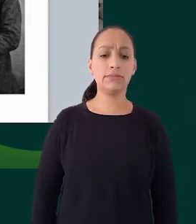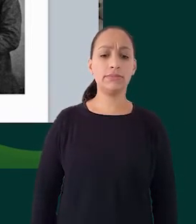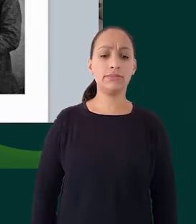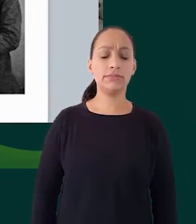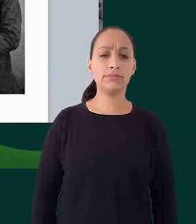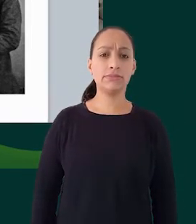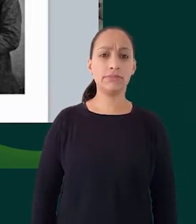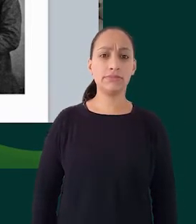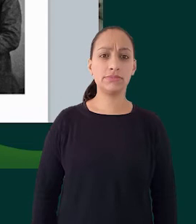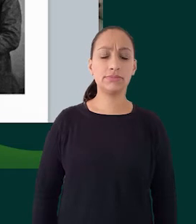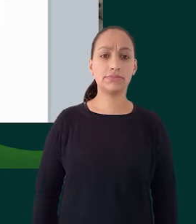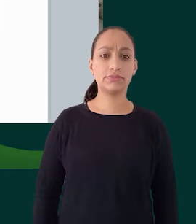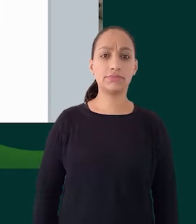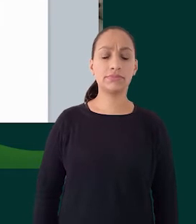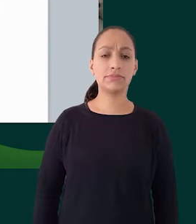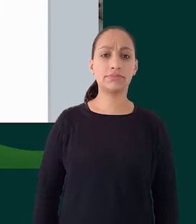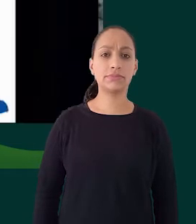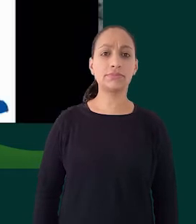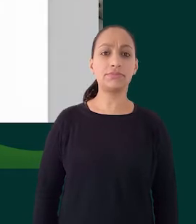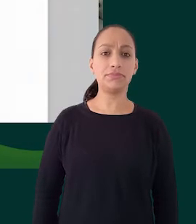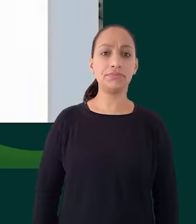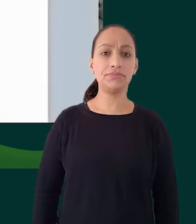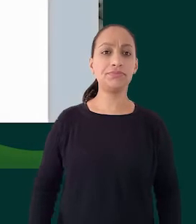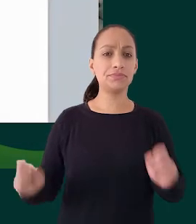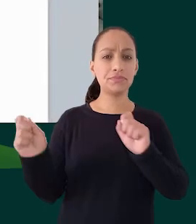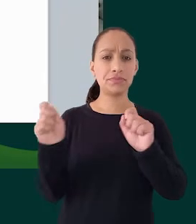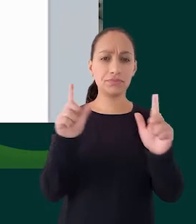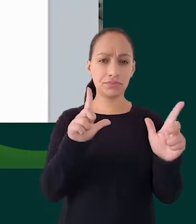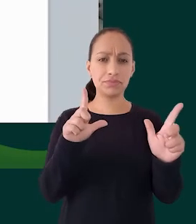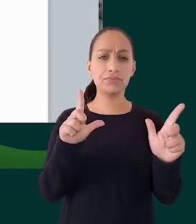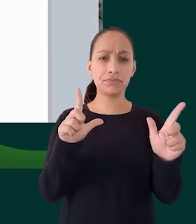Deixa eu passar ele aqui.